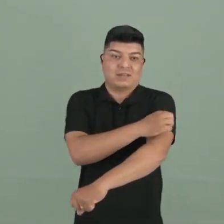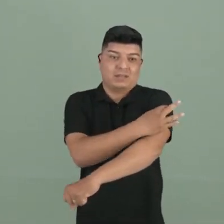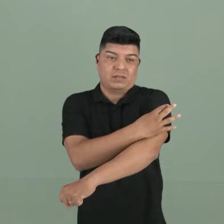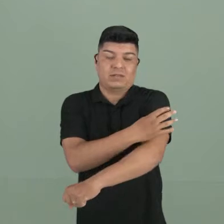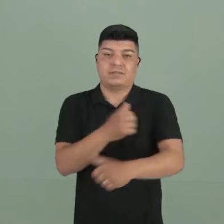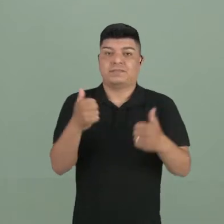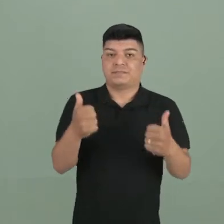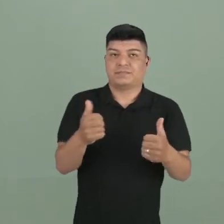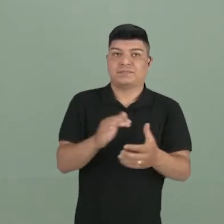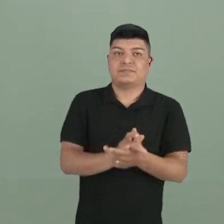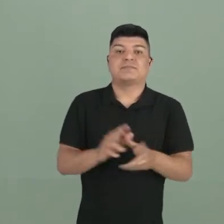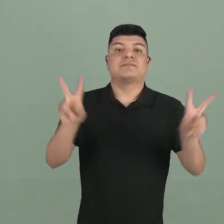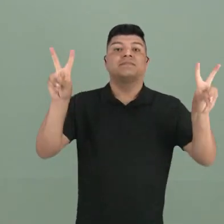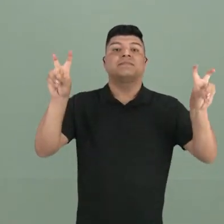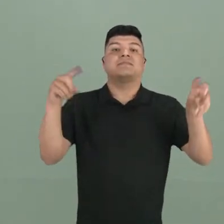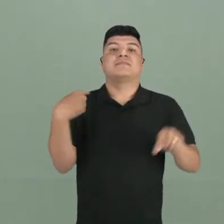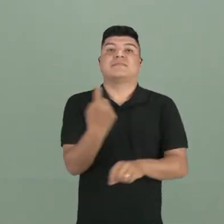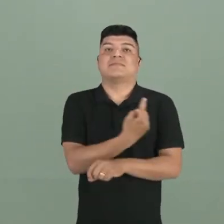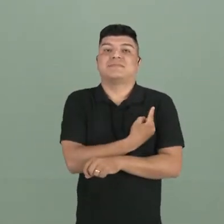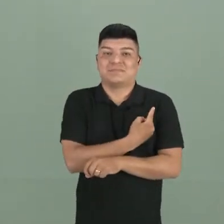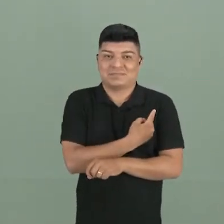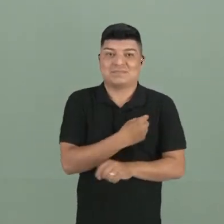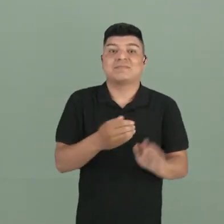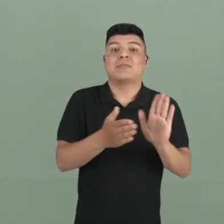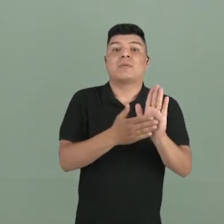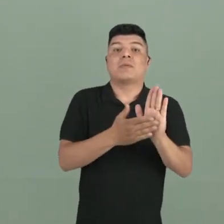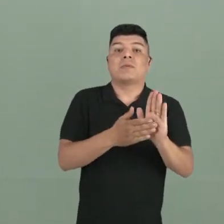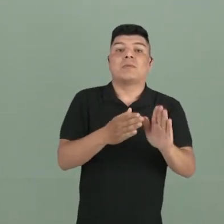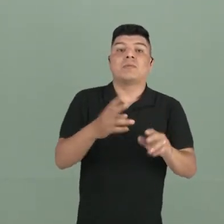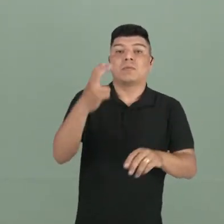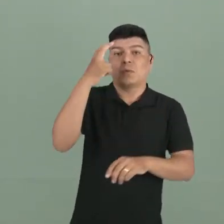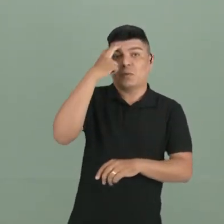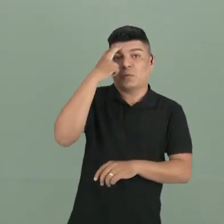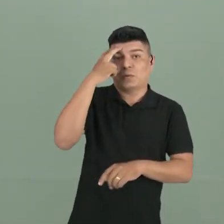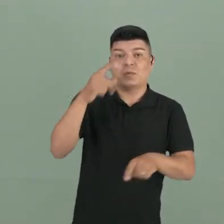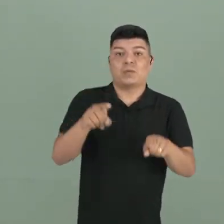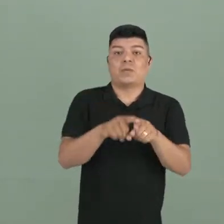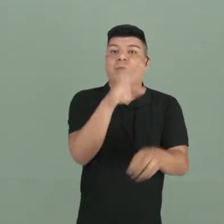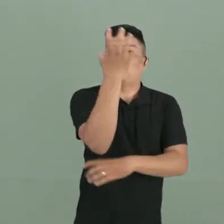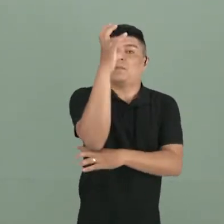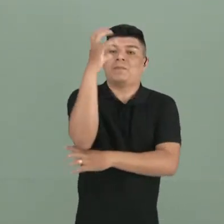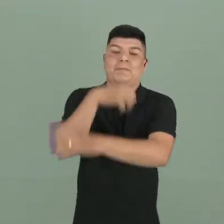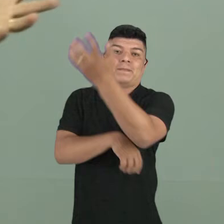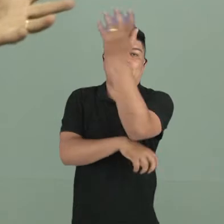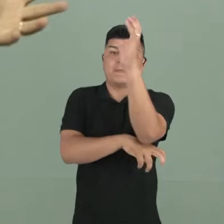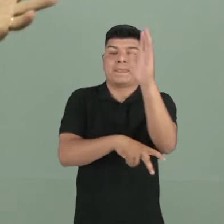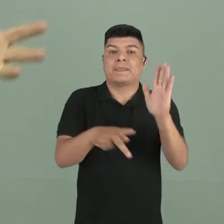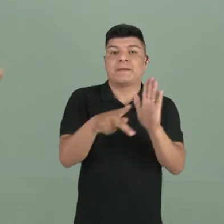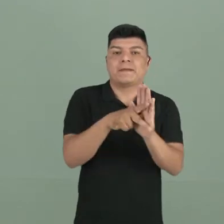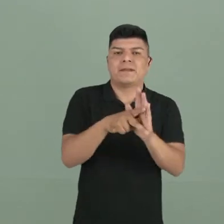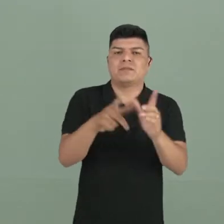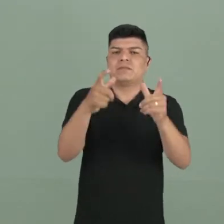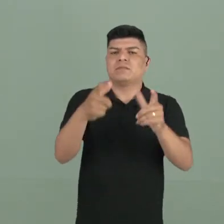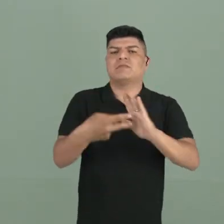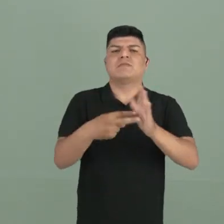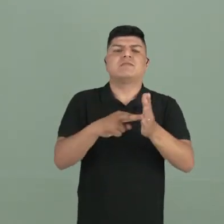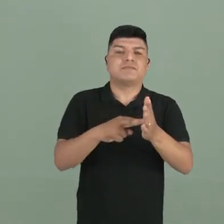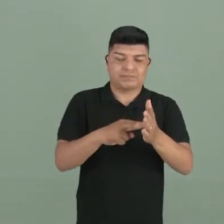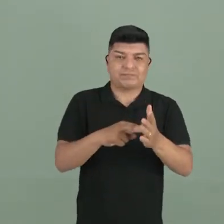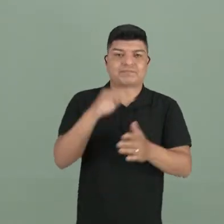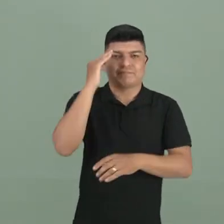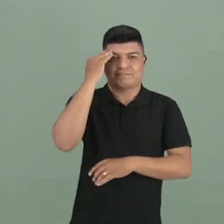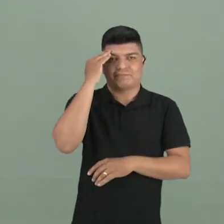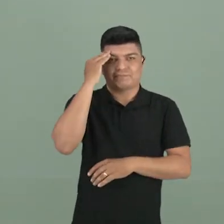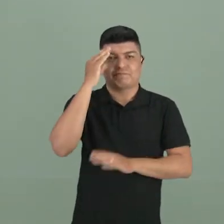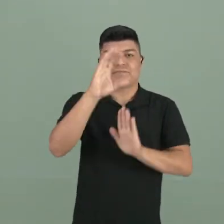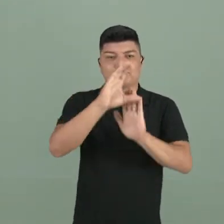fundamental. E o nosso tema é Patrimônio Cultural e Ambiental Local. Mas o que é isso afinal? Vamos então